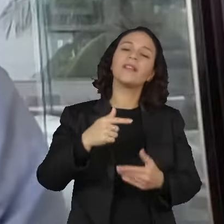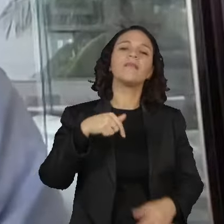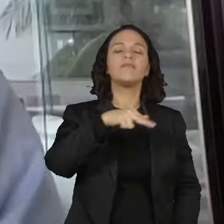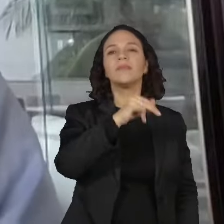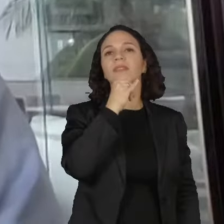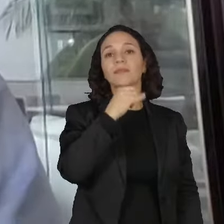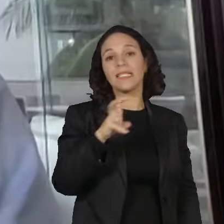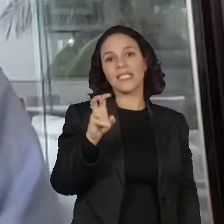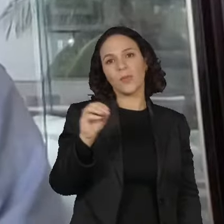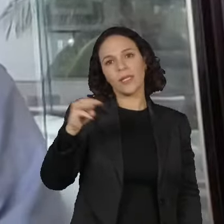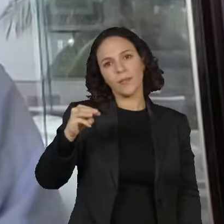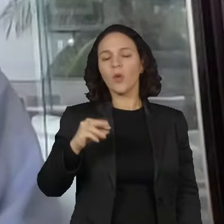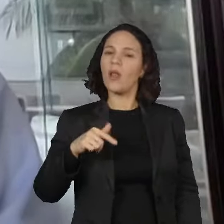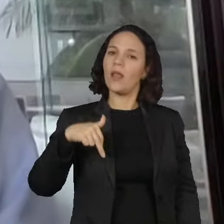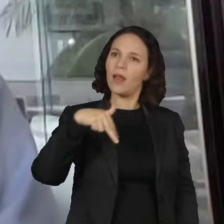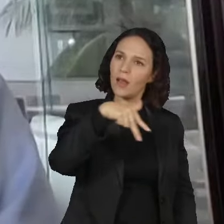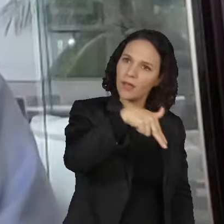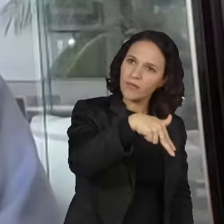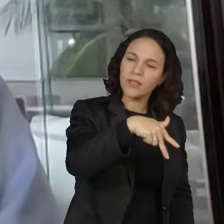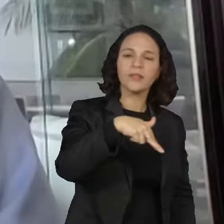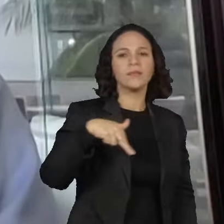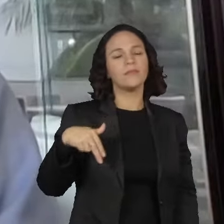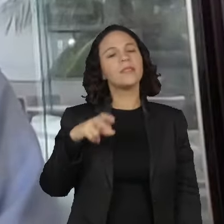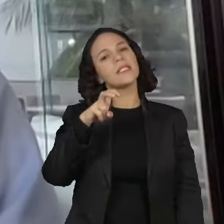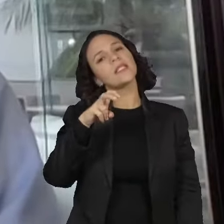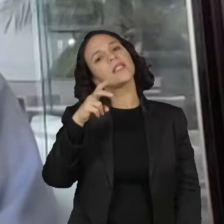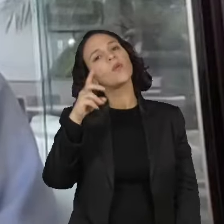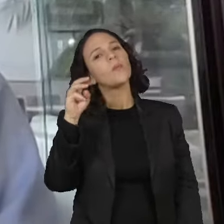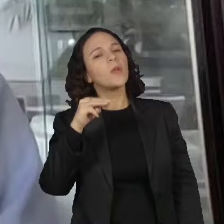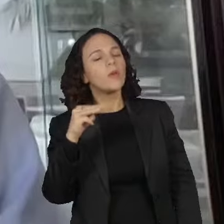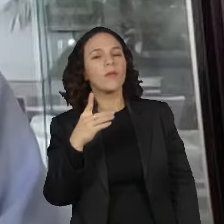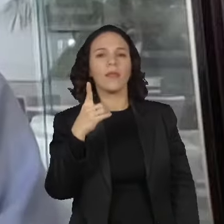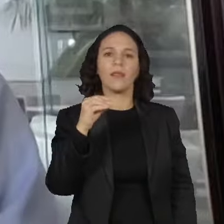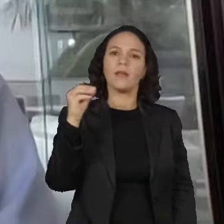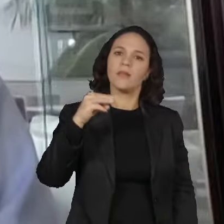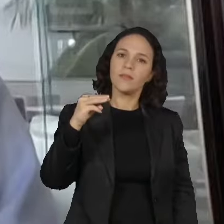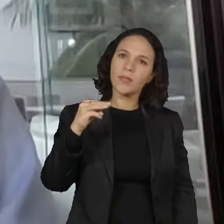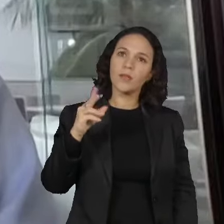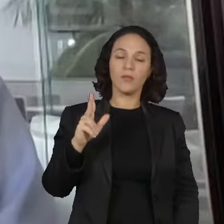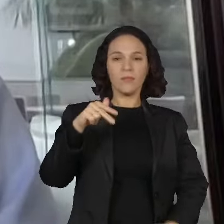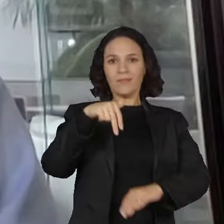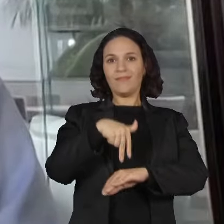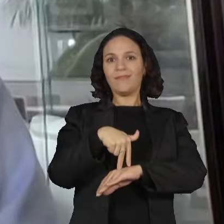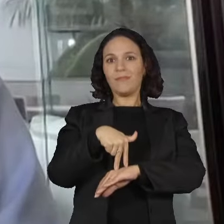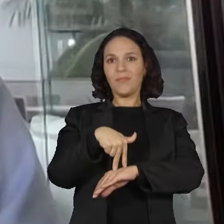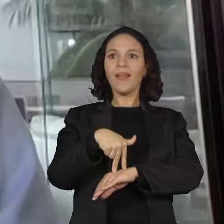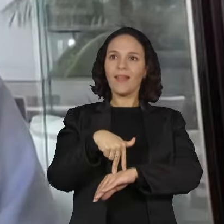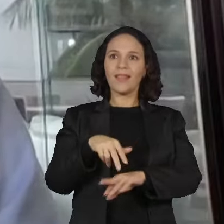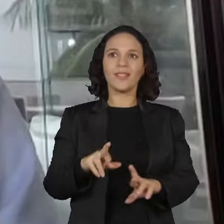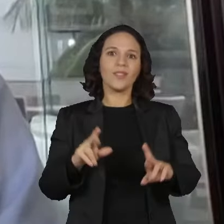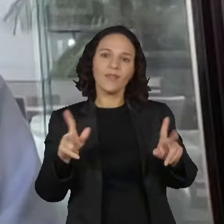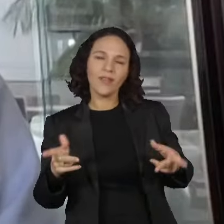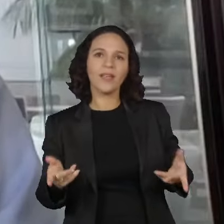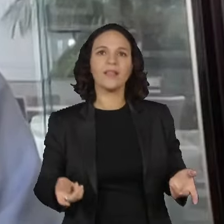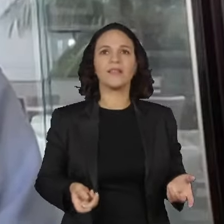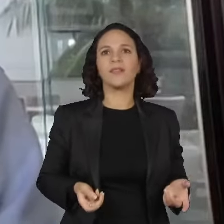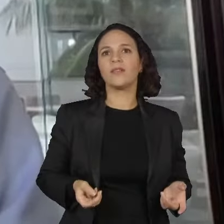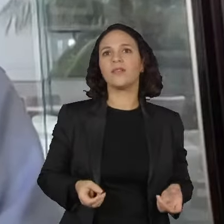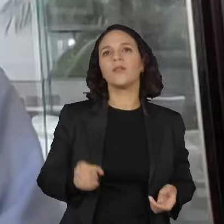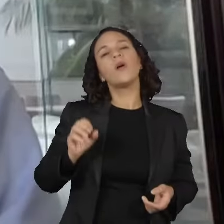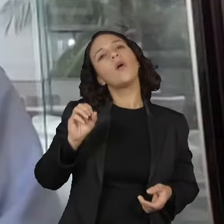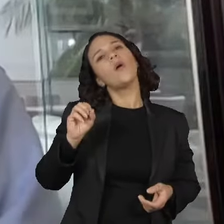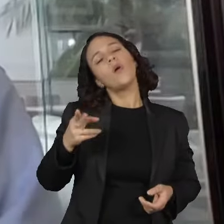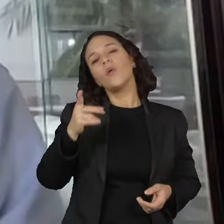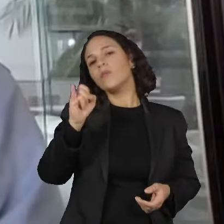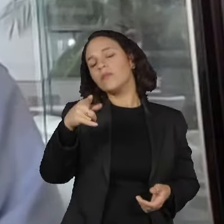cada 50 minutos, passe de 5 a 10 minutos numa posição diferente, em pé, ou se você tiver a